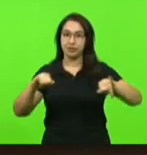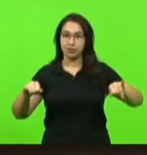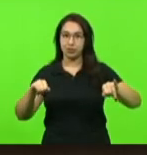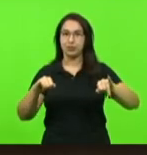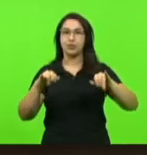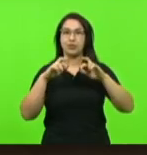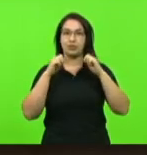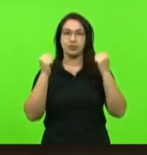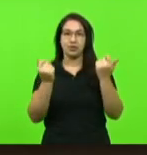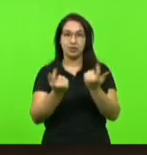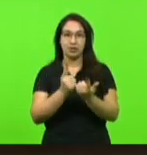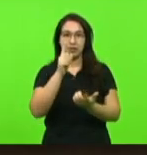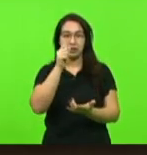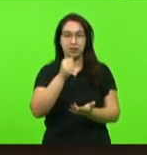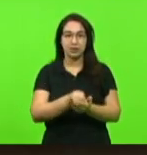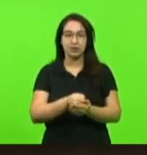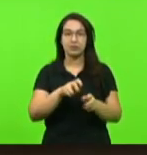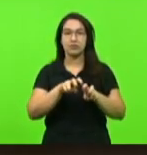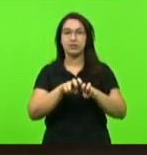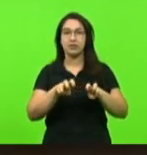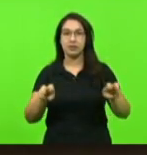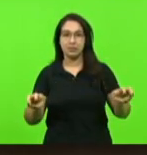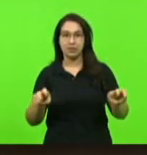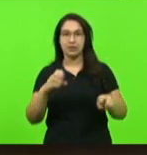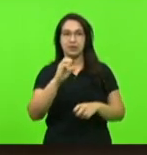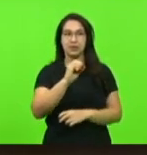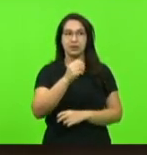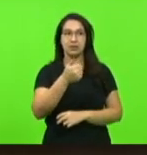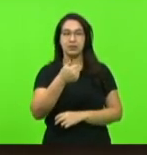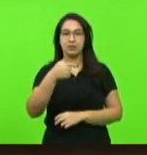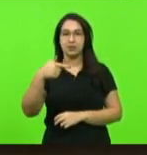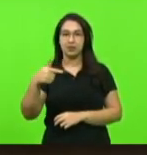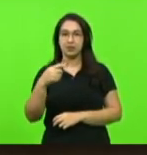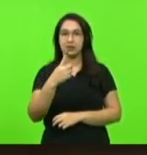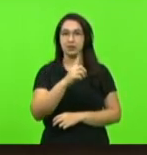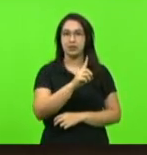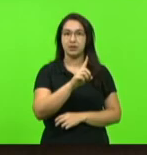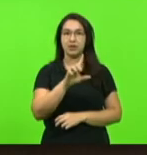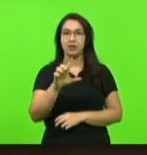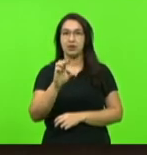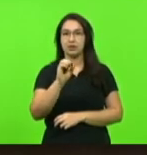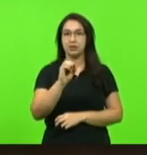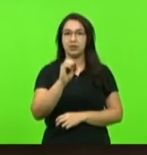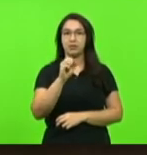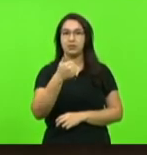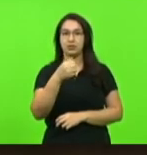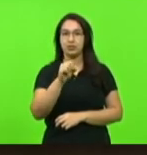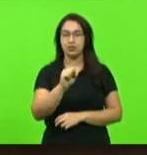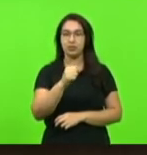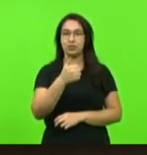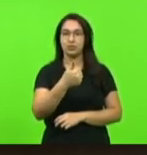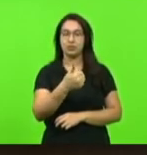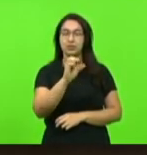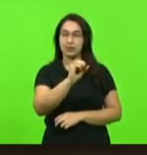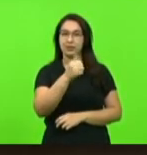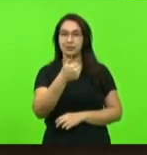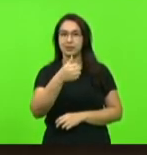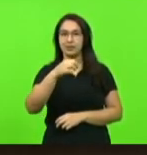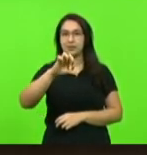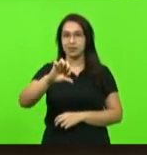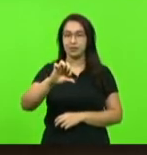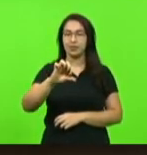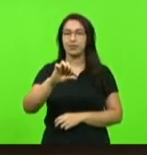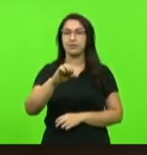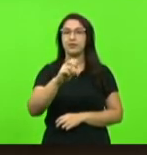atos da mesa número 017 DL, 018 DL e 019 DL